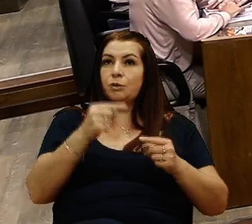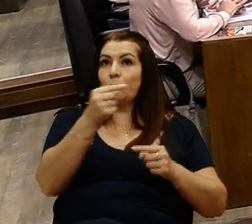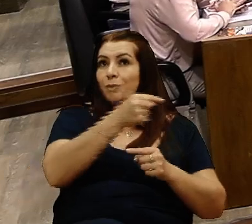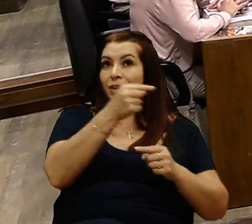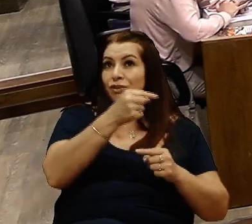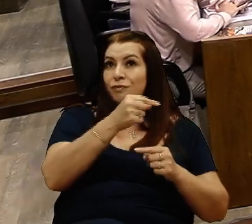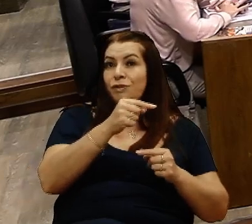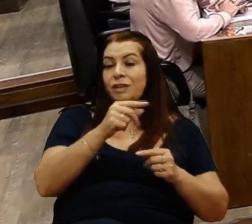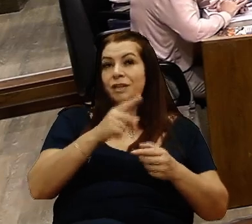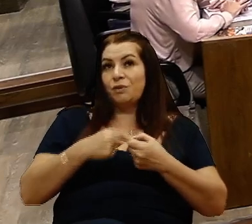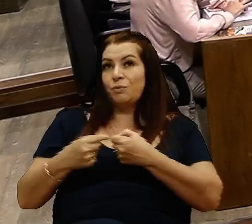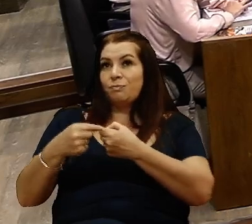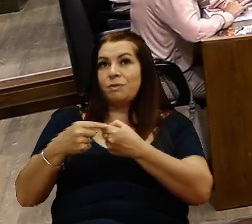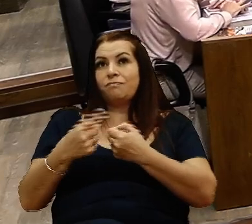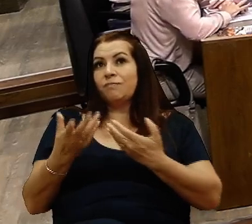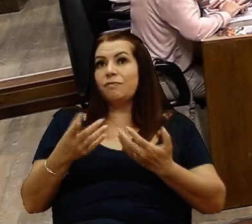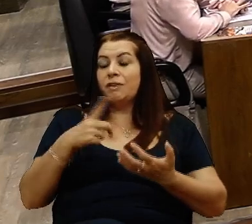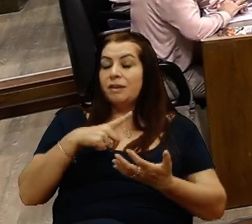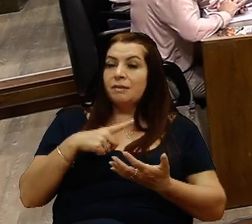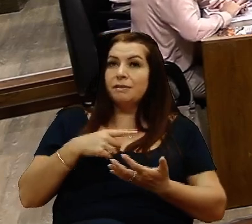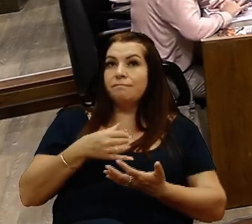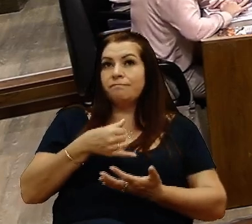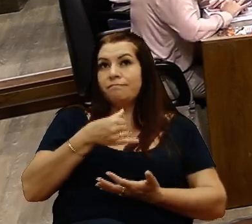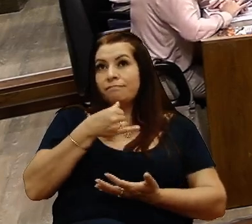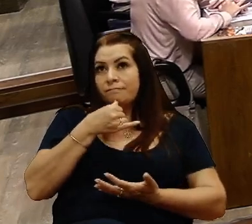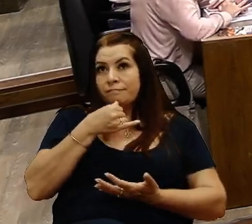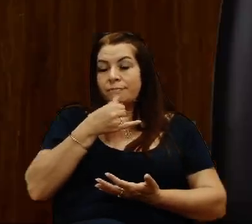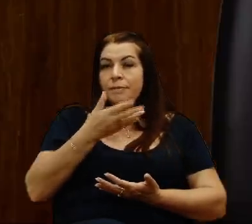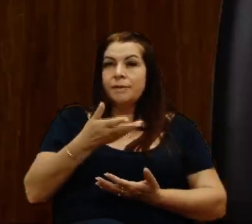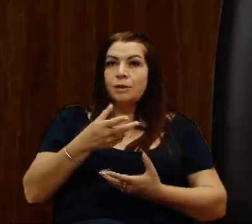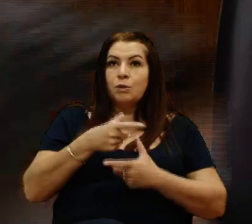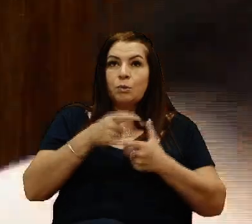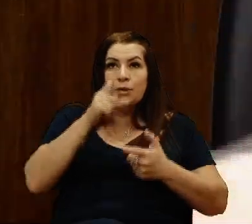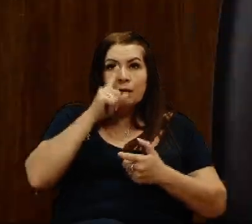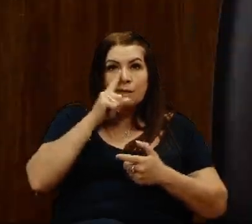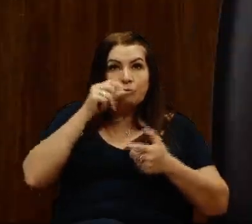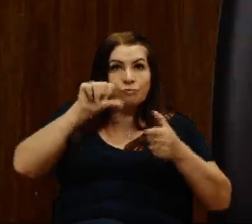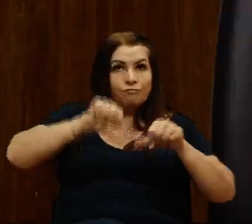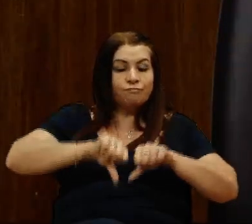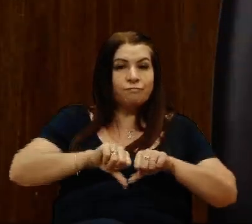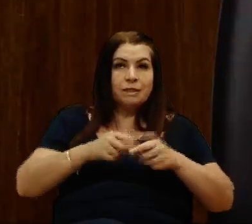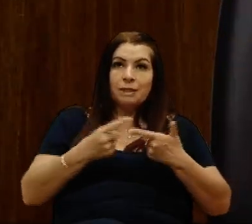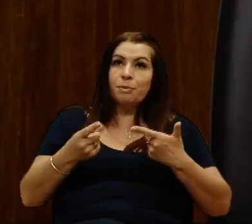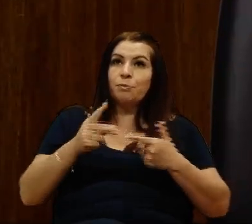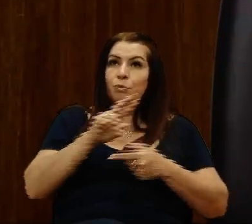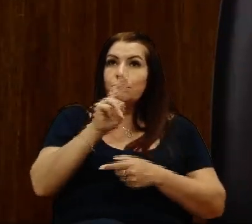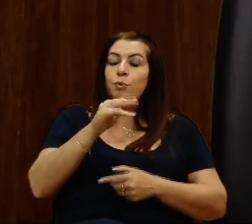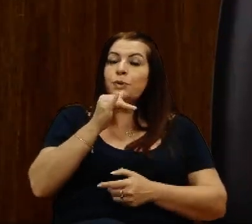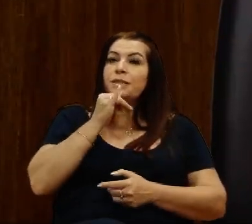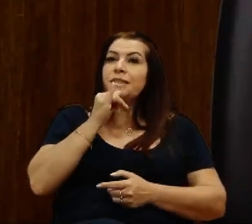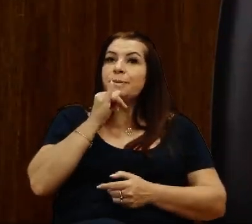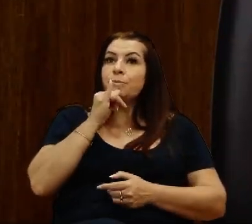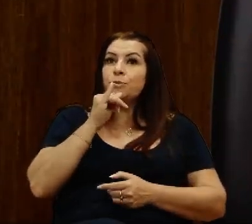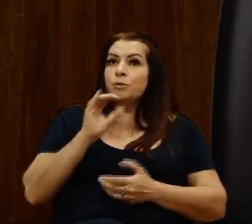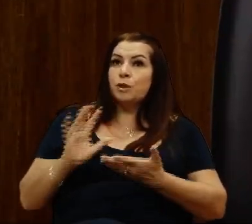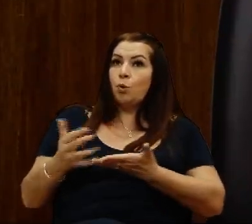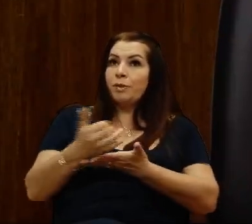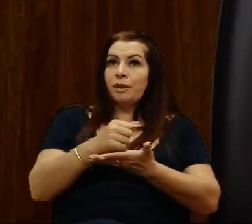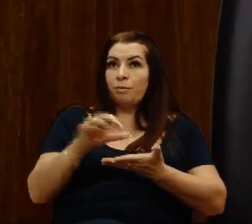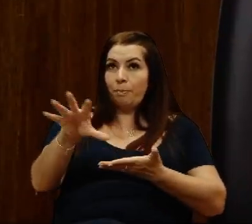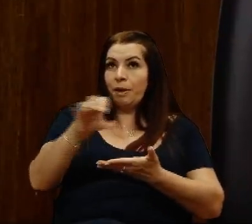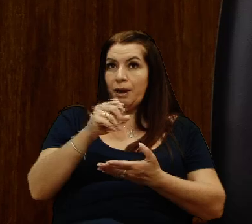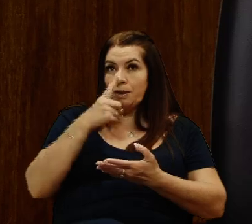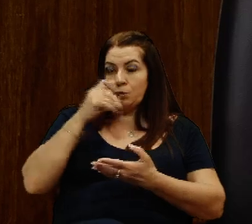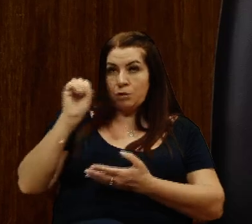ter, infelizmente, esse grande risco de quebra. Então vamos utilizar como exemplo. Se a Codeca não recolhesse o lixo,